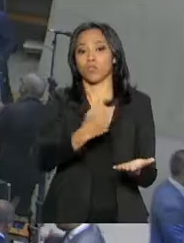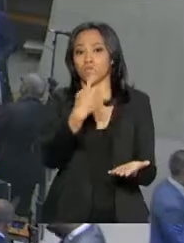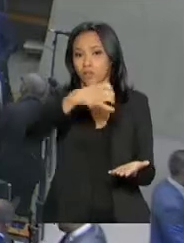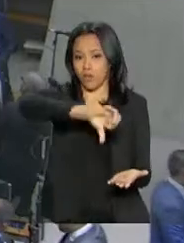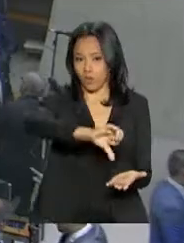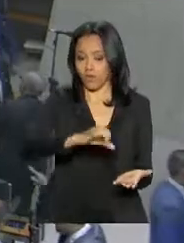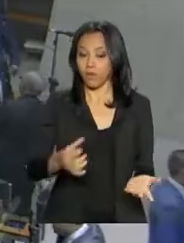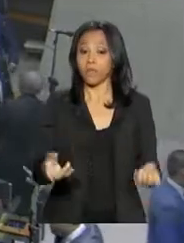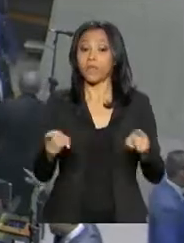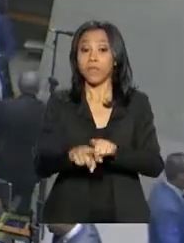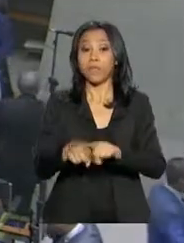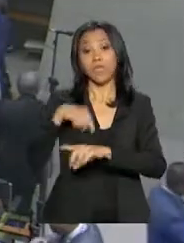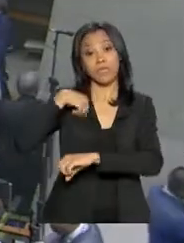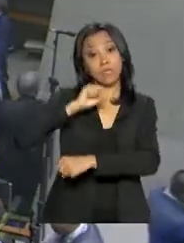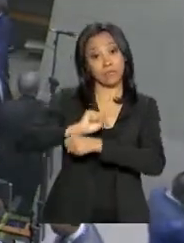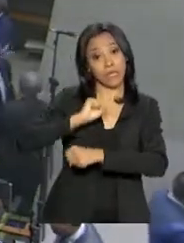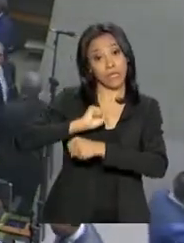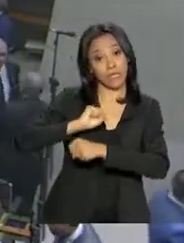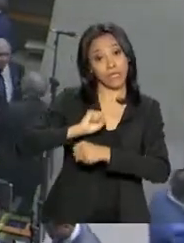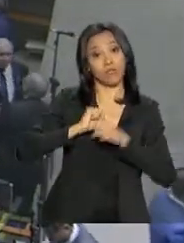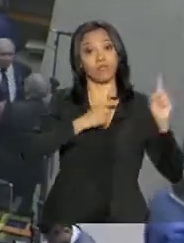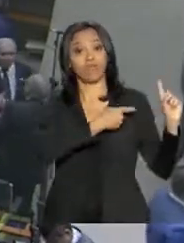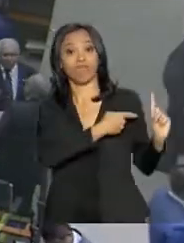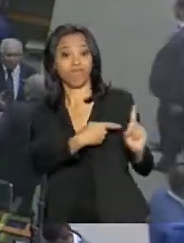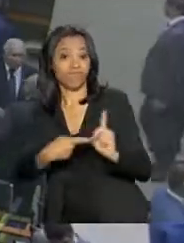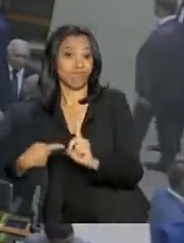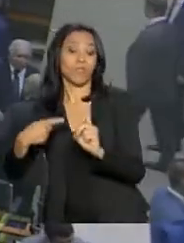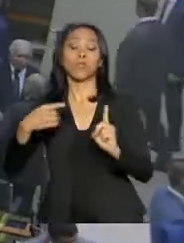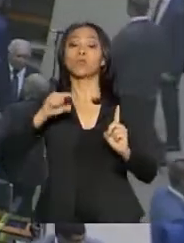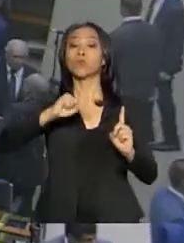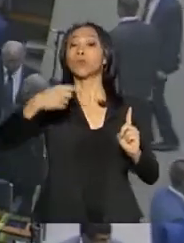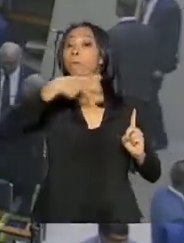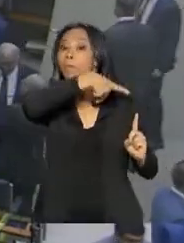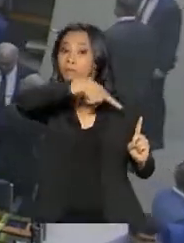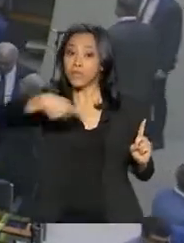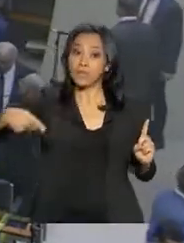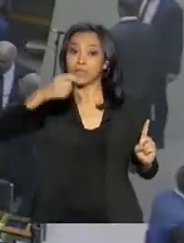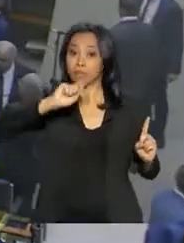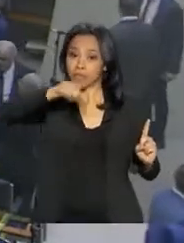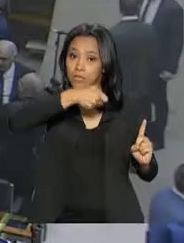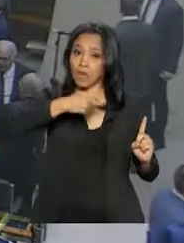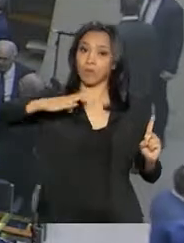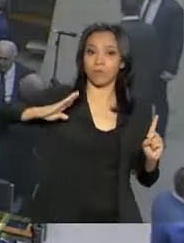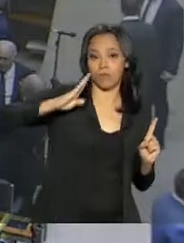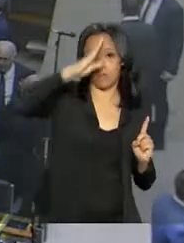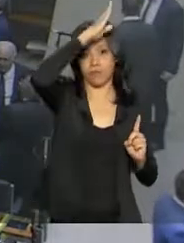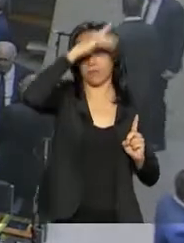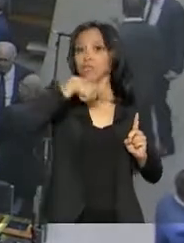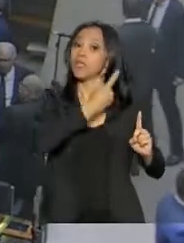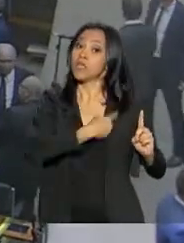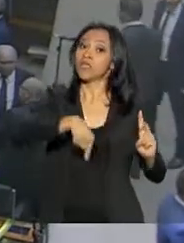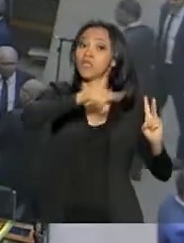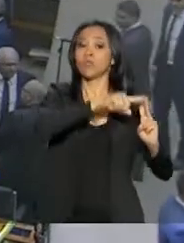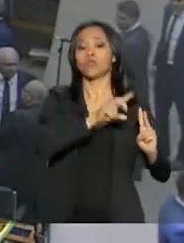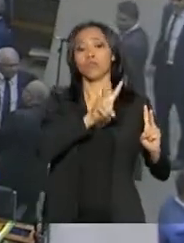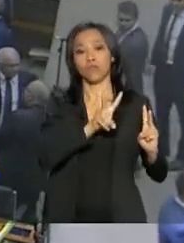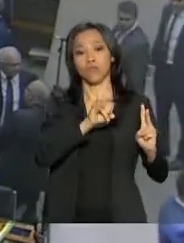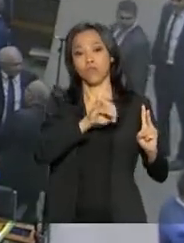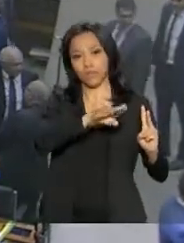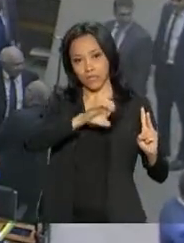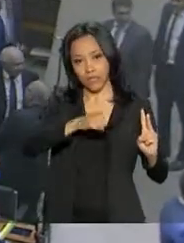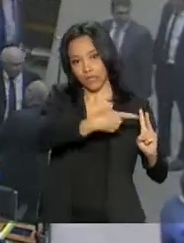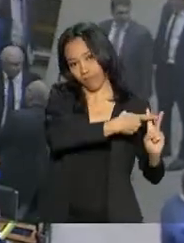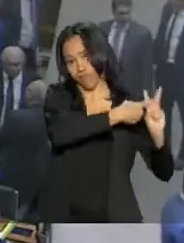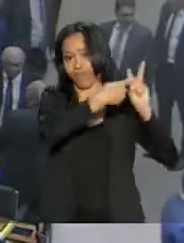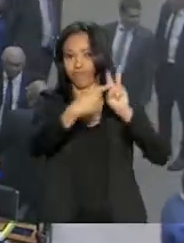a chegada do presidente eleito, Jair Bolsonaro, acompanhado do seu vice-general Hamilton Mourão.